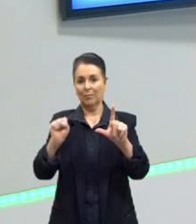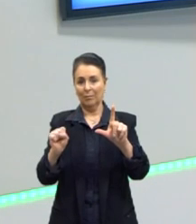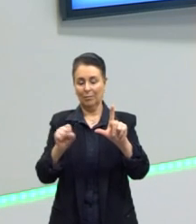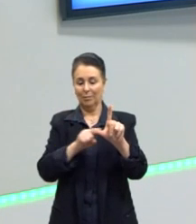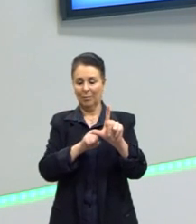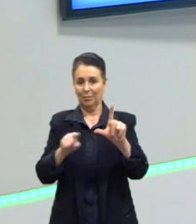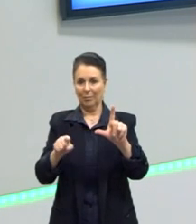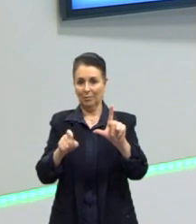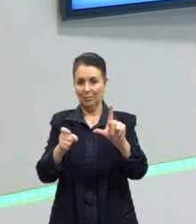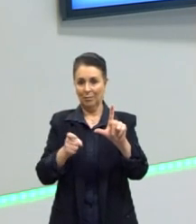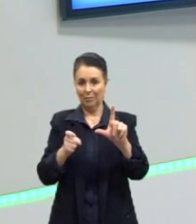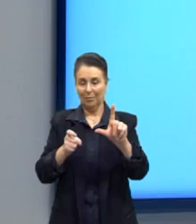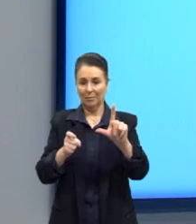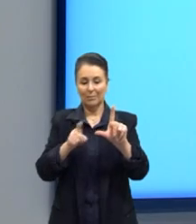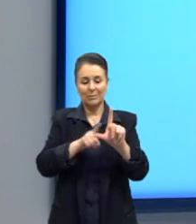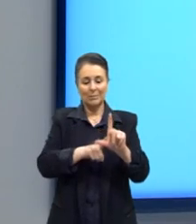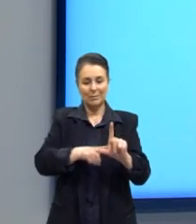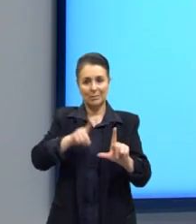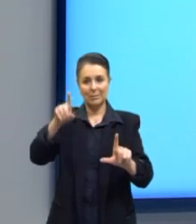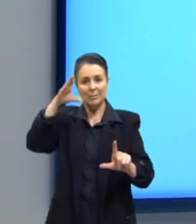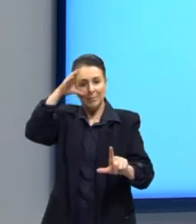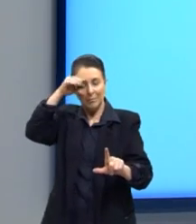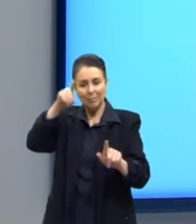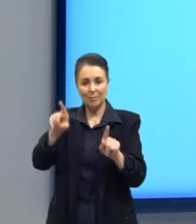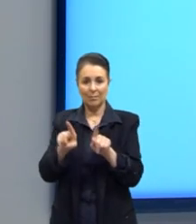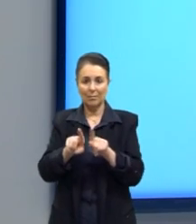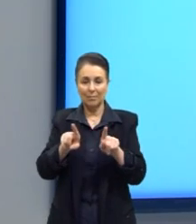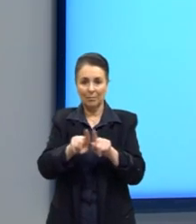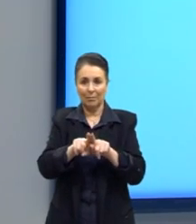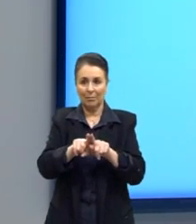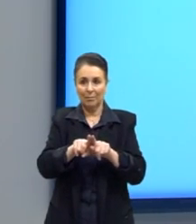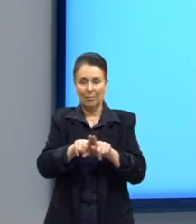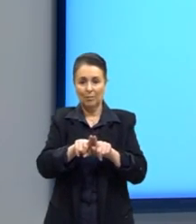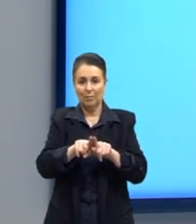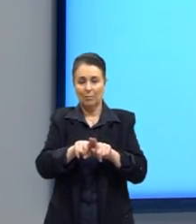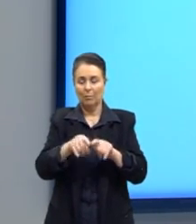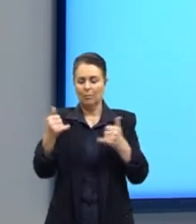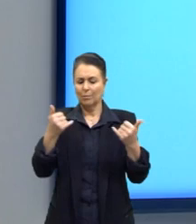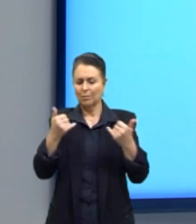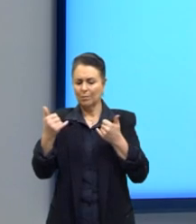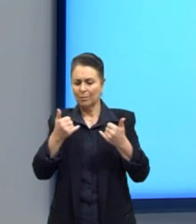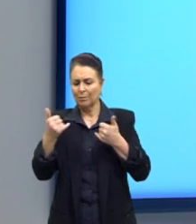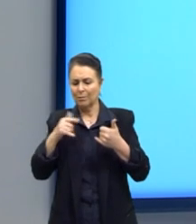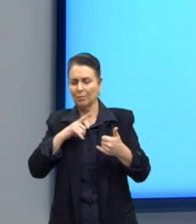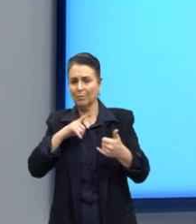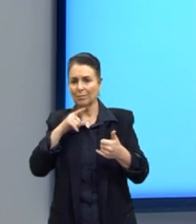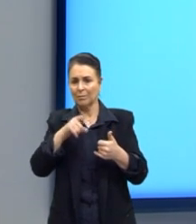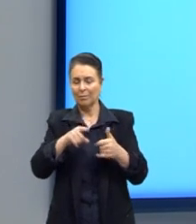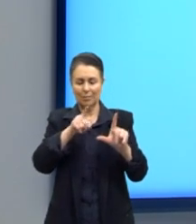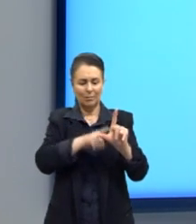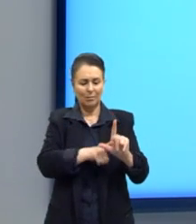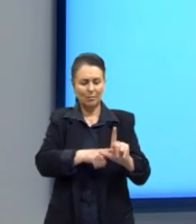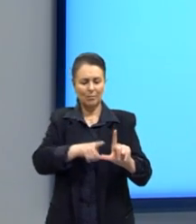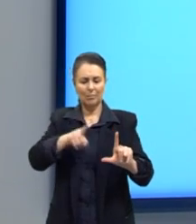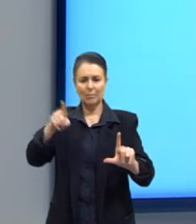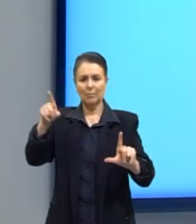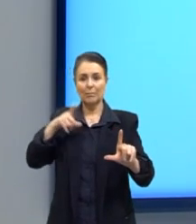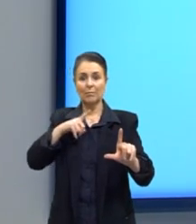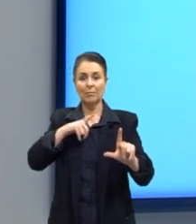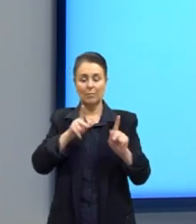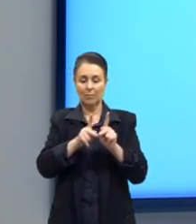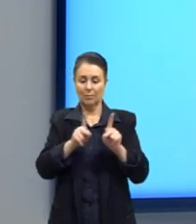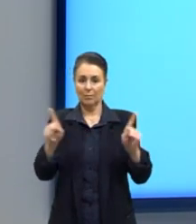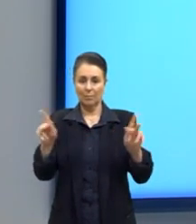ainda no gráfico a gente consegue observar essas informações aí o período né